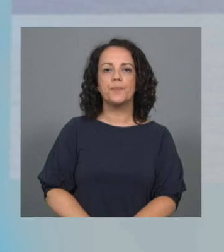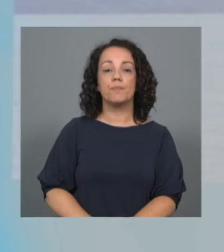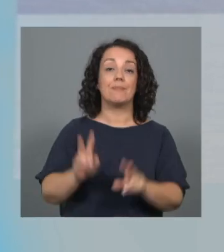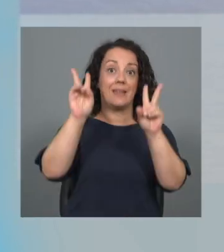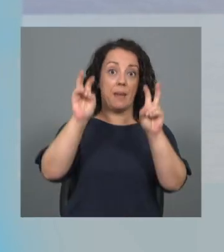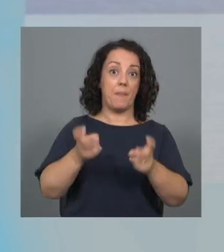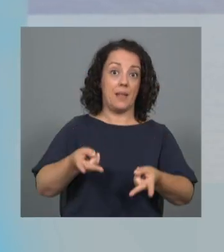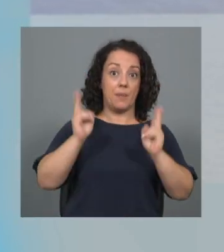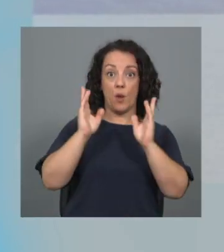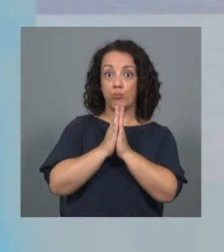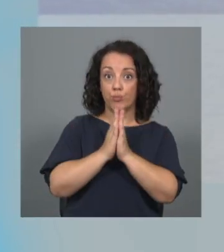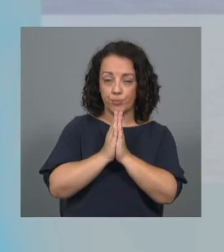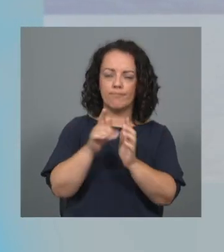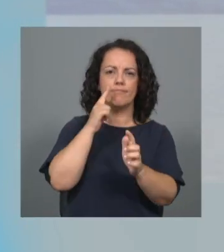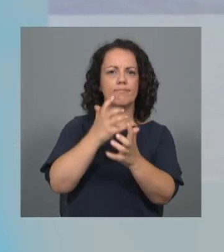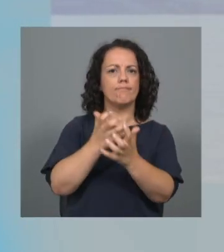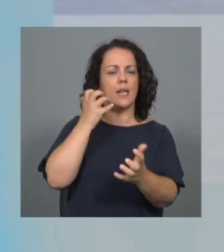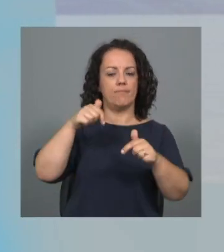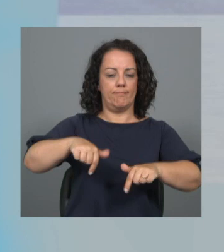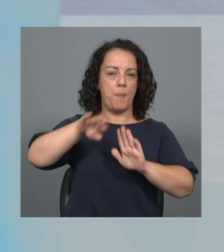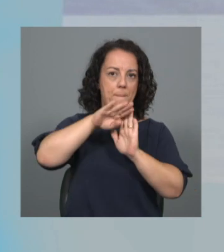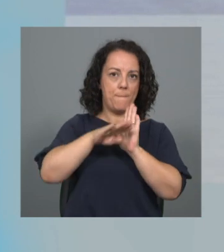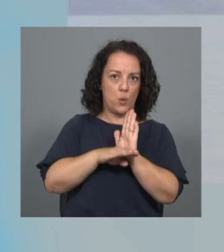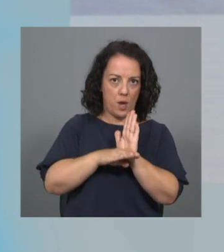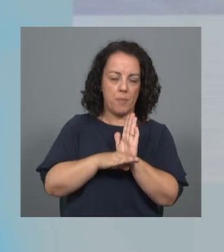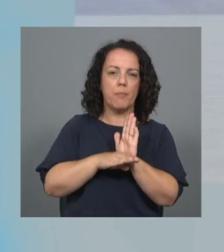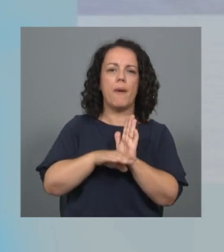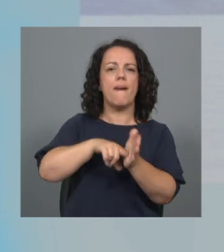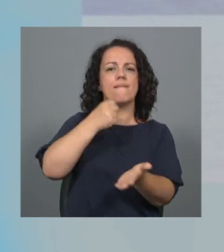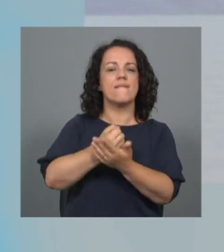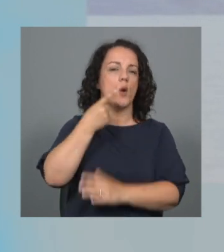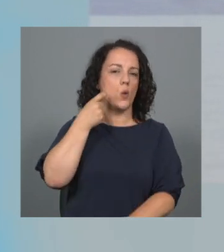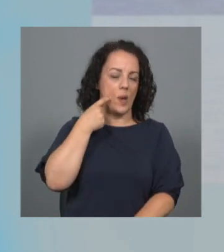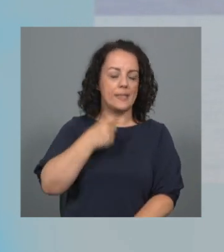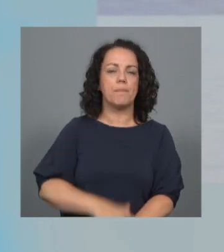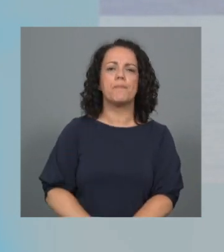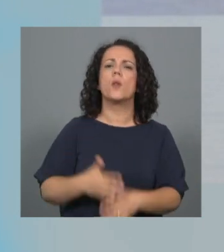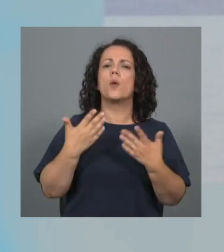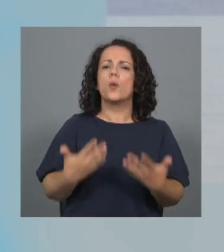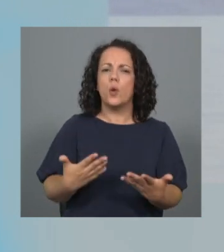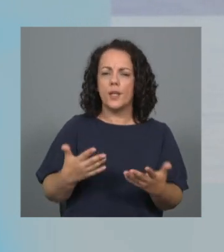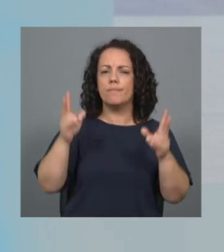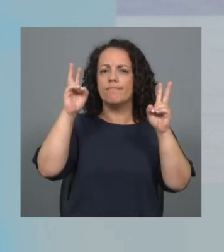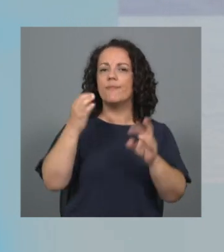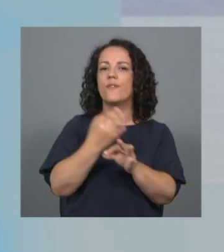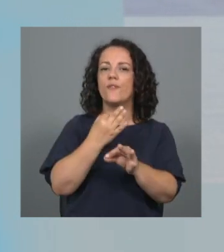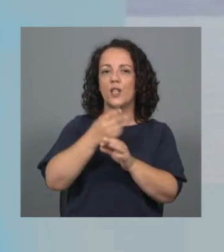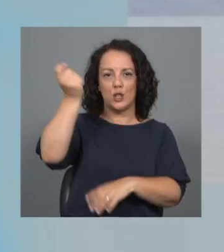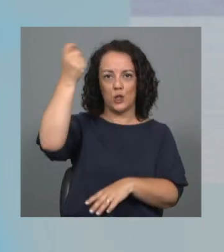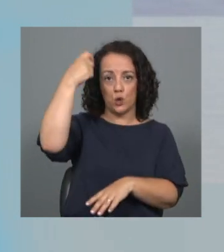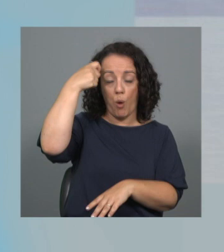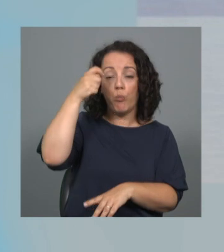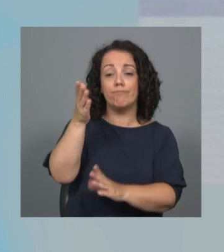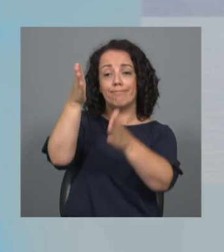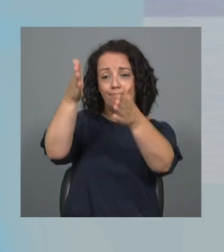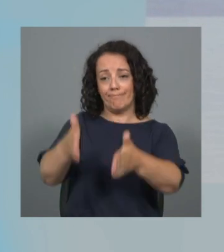A liberdade religiosa em destaque neste programa em cada quarta-feira. Agora falamos-lhes sobre a festa de São João e do santo que